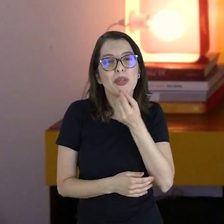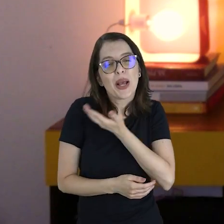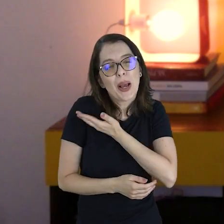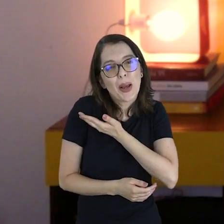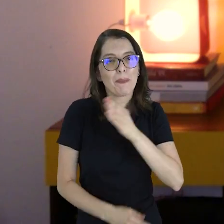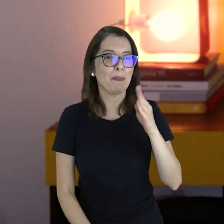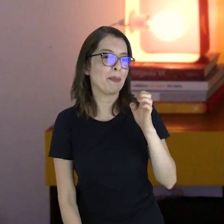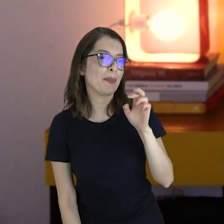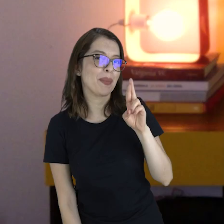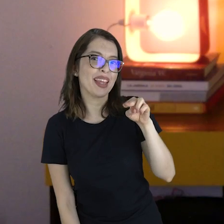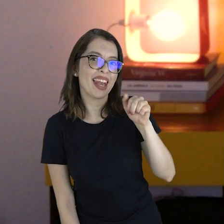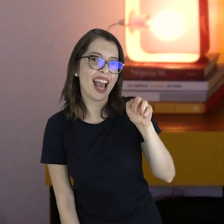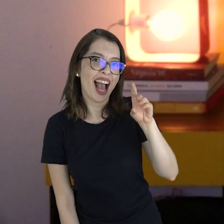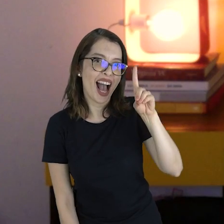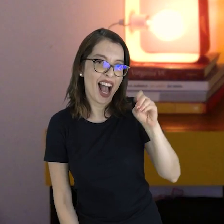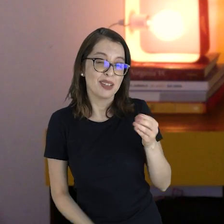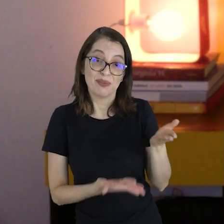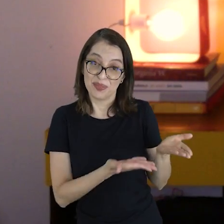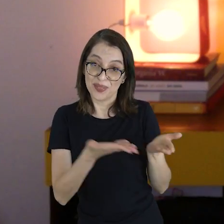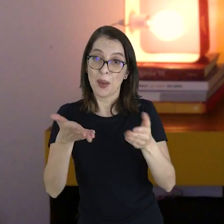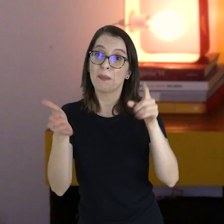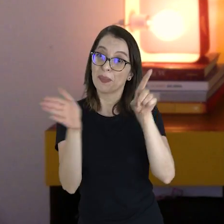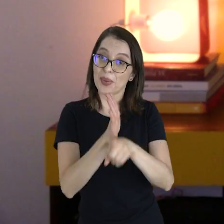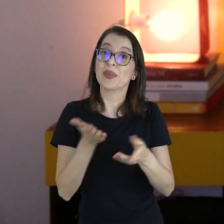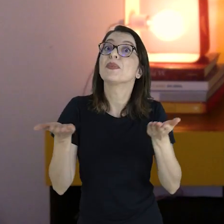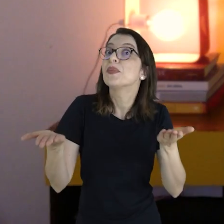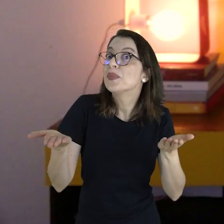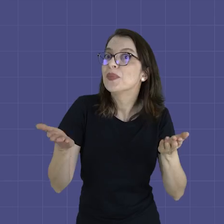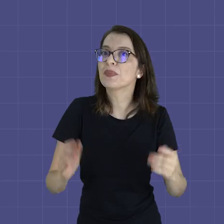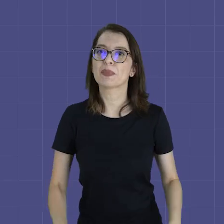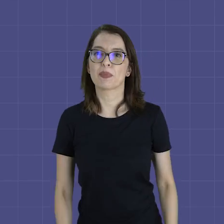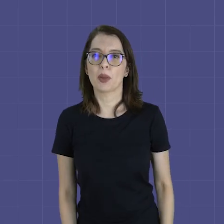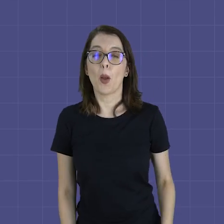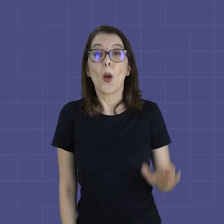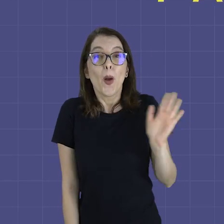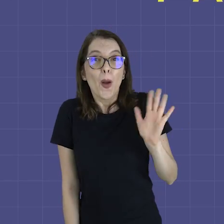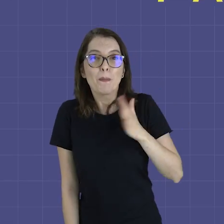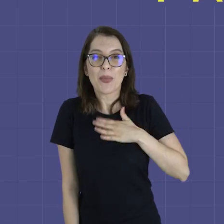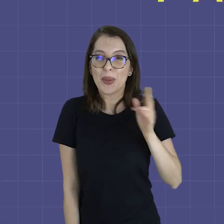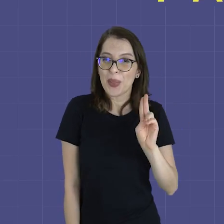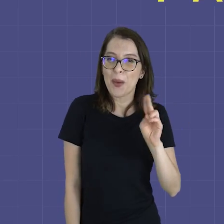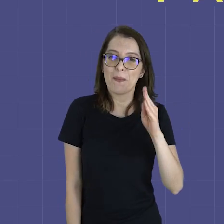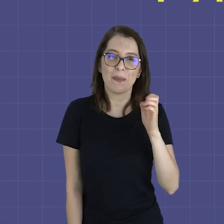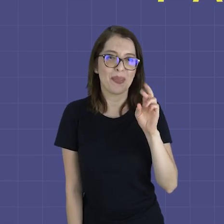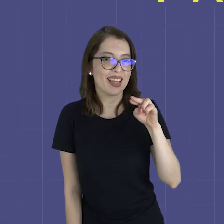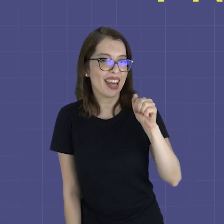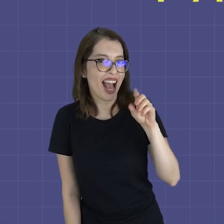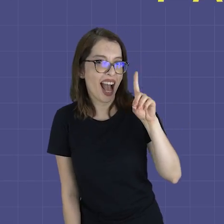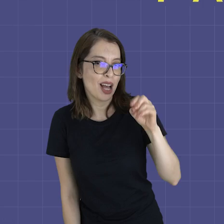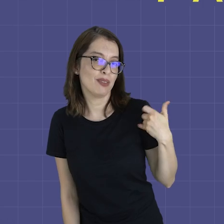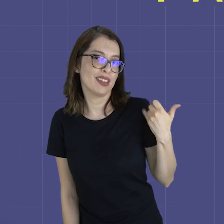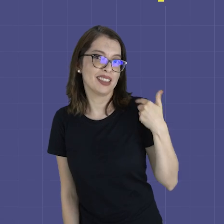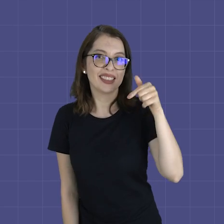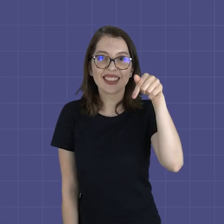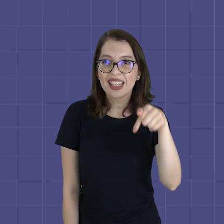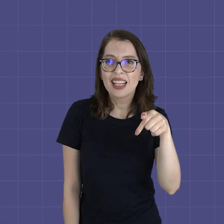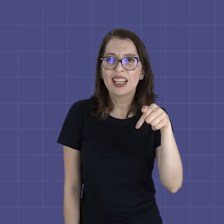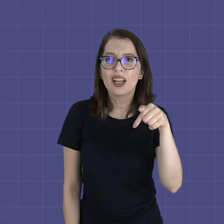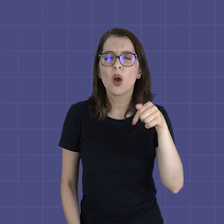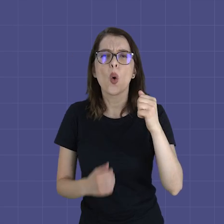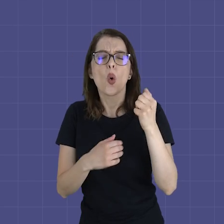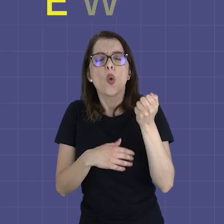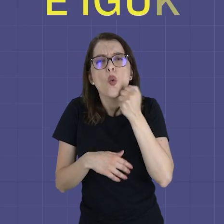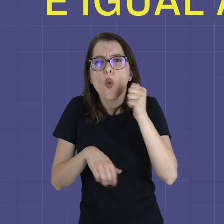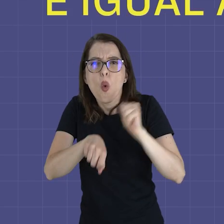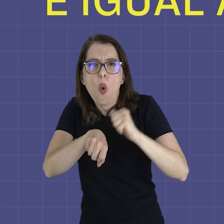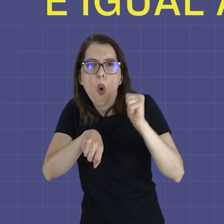meu amigo Bernardo. Afinal, quem pergunta, amigo é... Oi, meu nome é Bernardo e eu tenho 7 anos. O